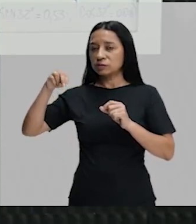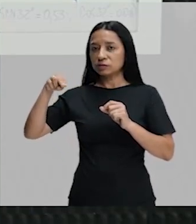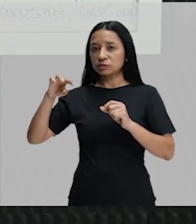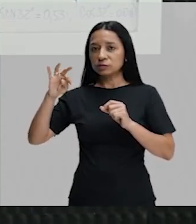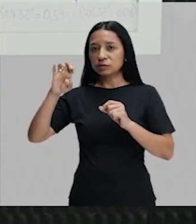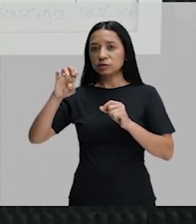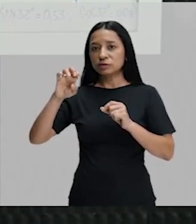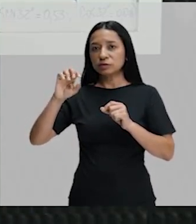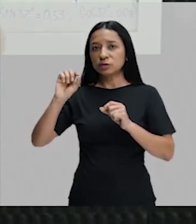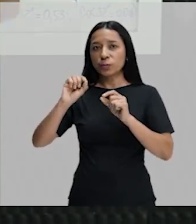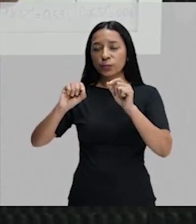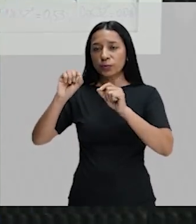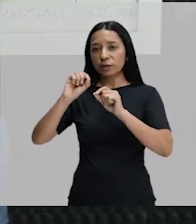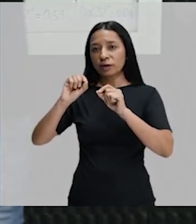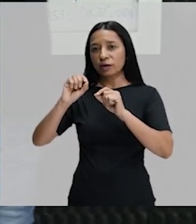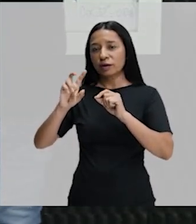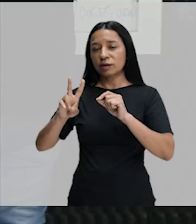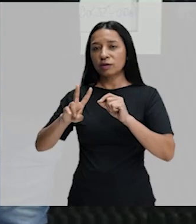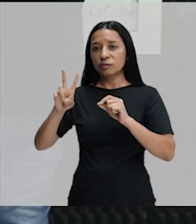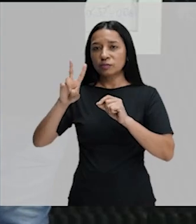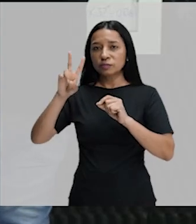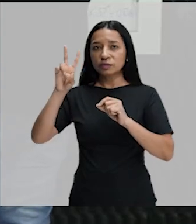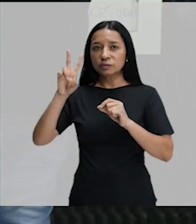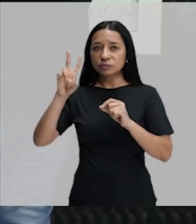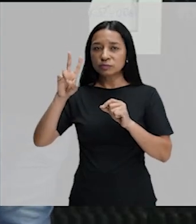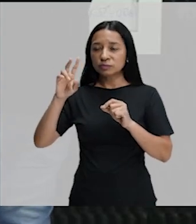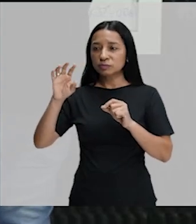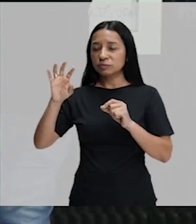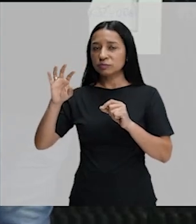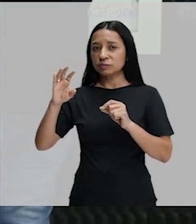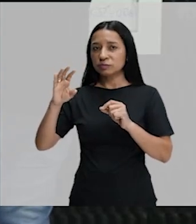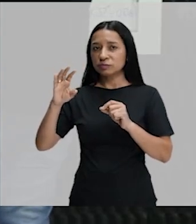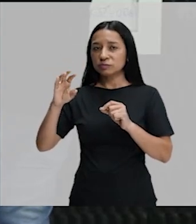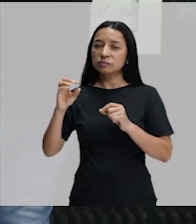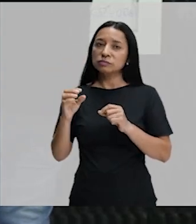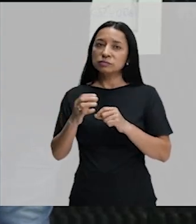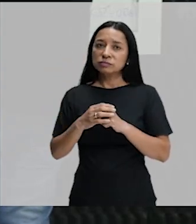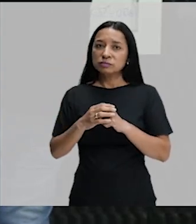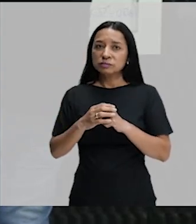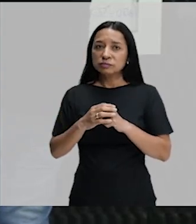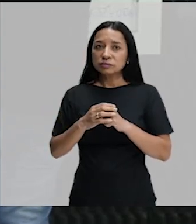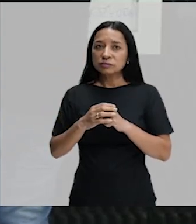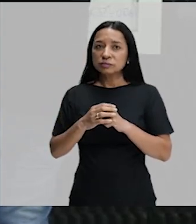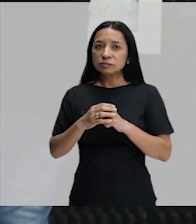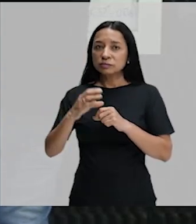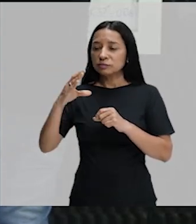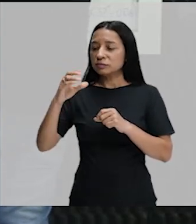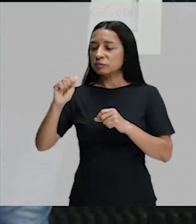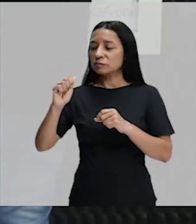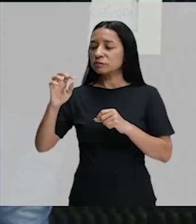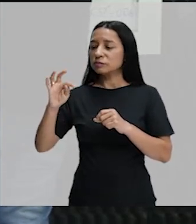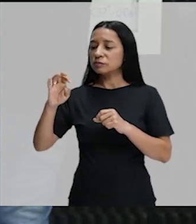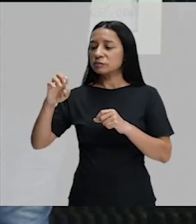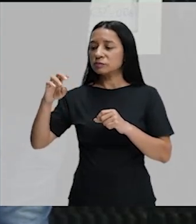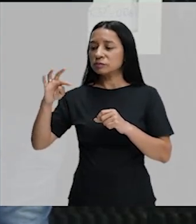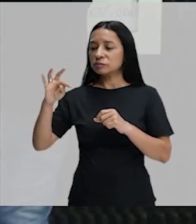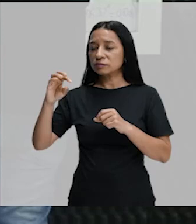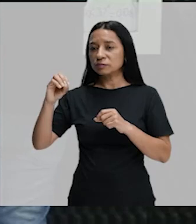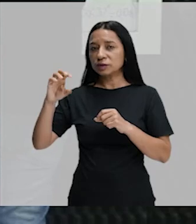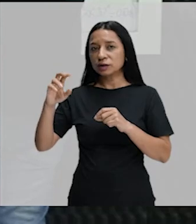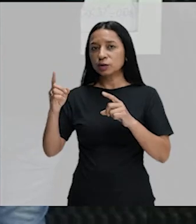ângulo? O valor do cateto, da razão entre o cateto